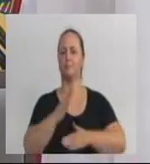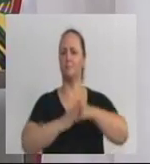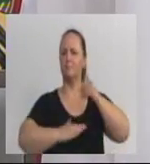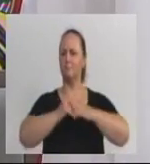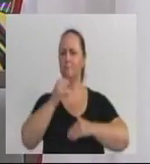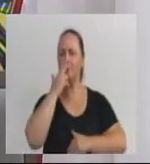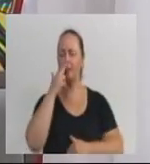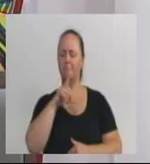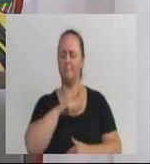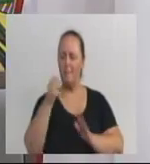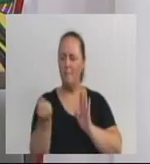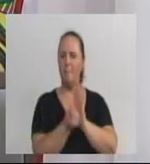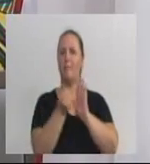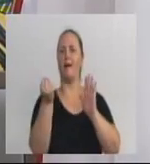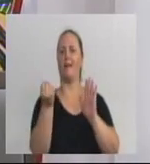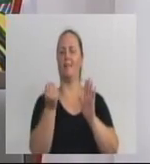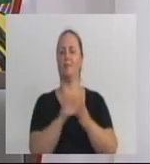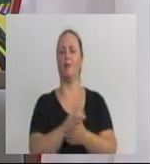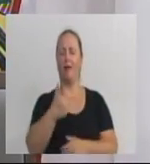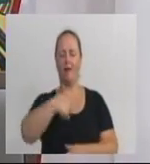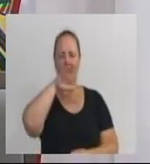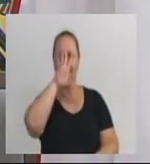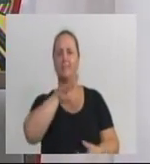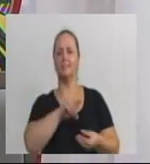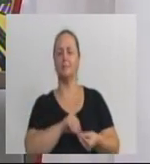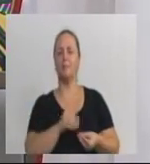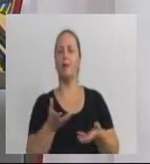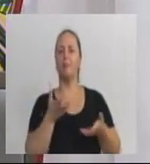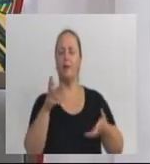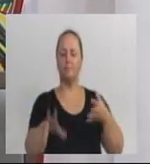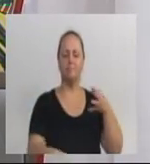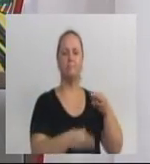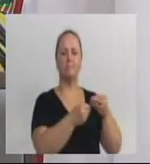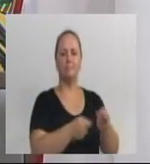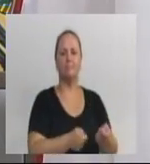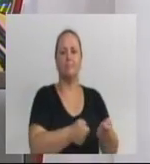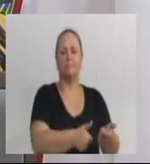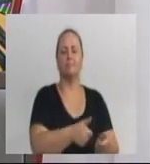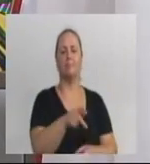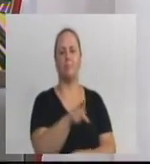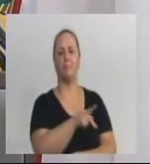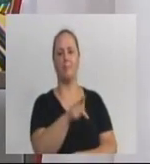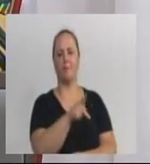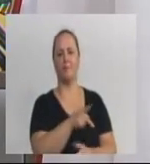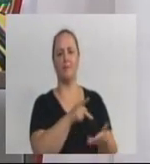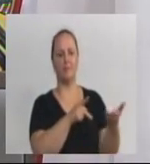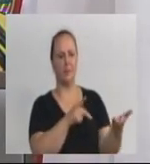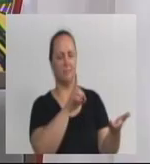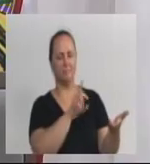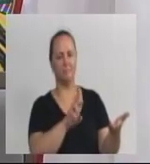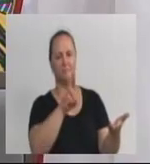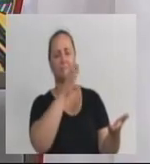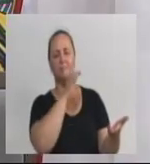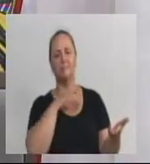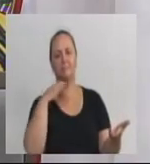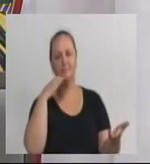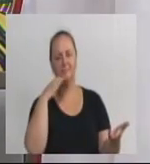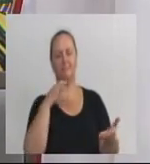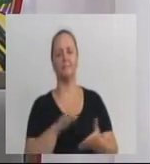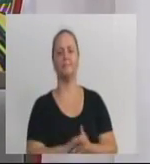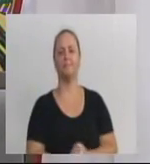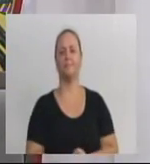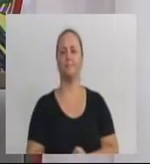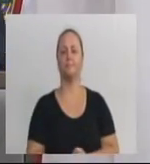é emblemática. Antes de concluir o meu raciocínio, eu quero conceder uma parte ao professor Dr. César Sim. Ouvimos